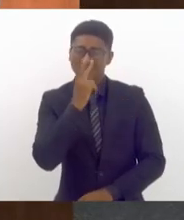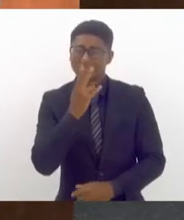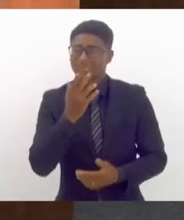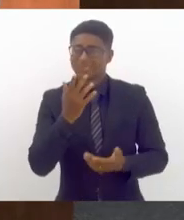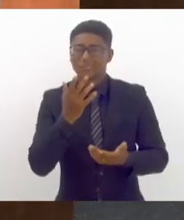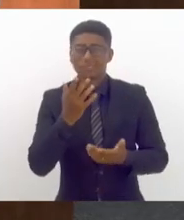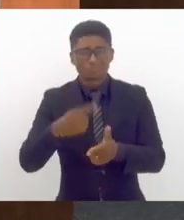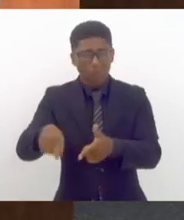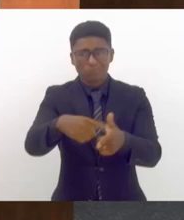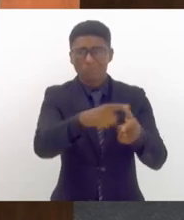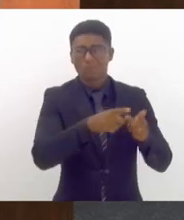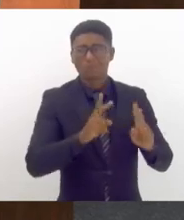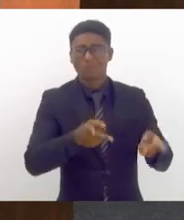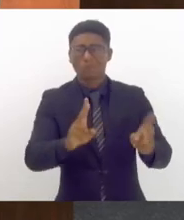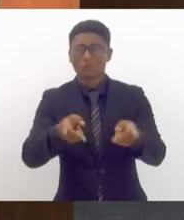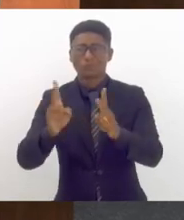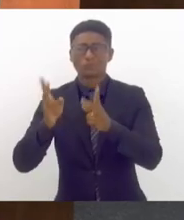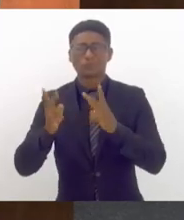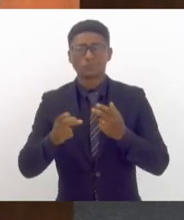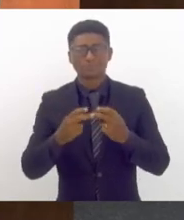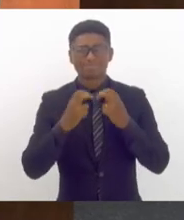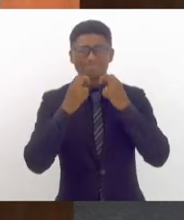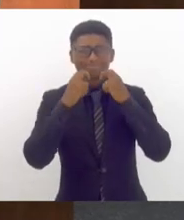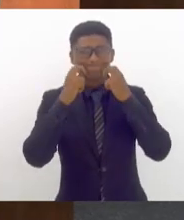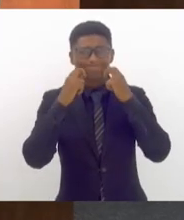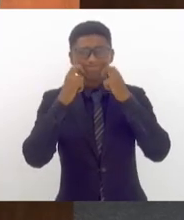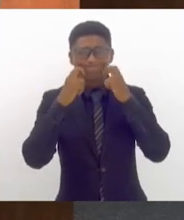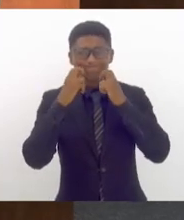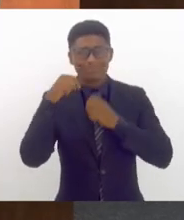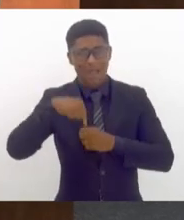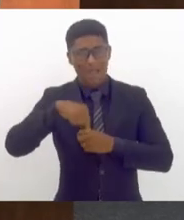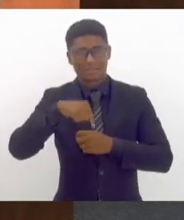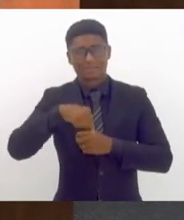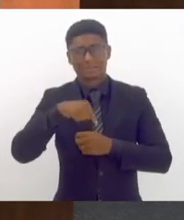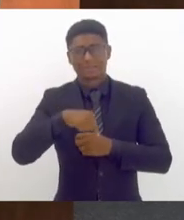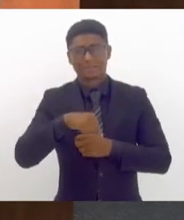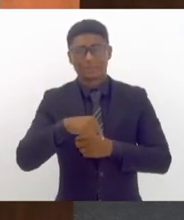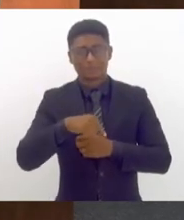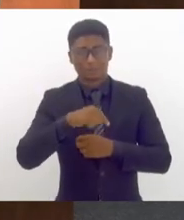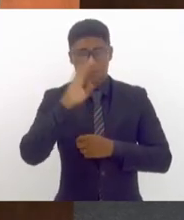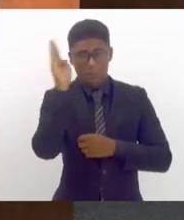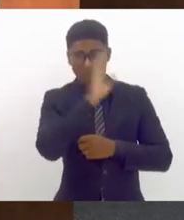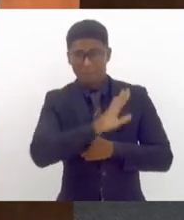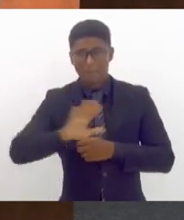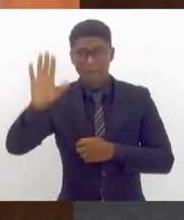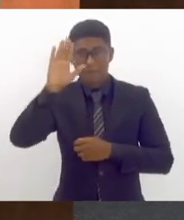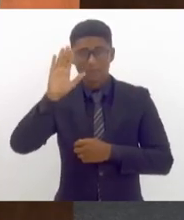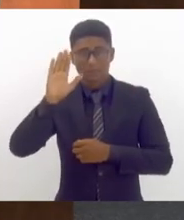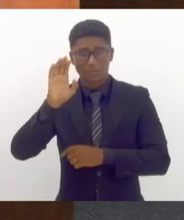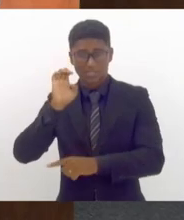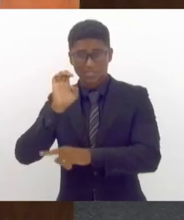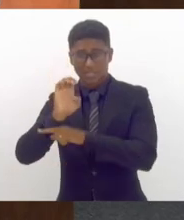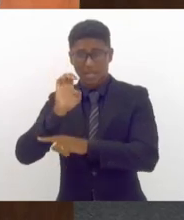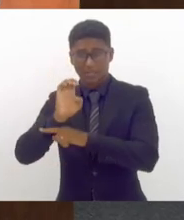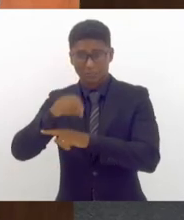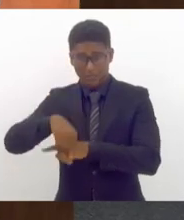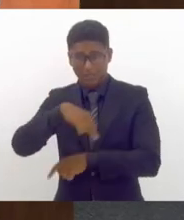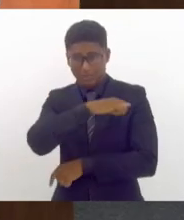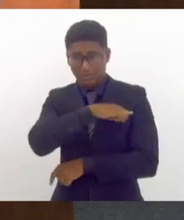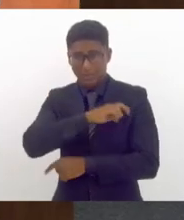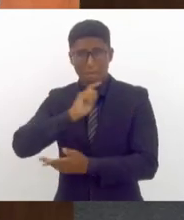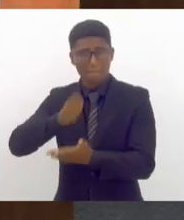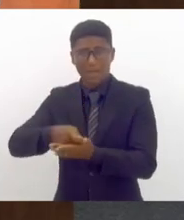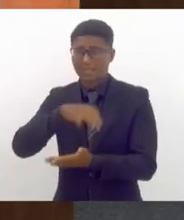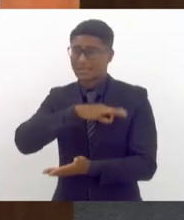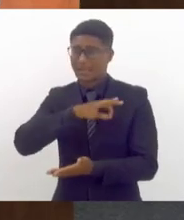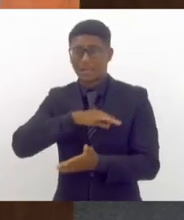vergonhoso, que é a da rede que paga os salários mais baixos no Brasil, a rede estadual. E não dá para continuar